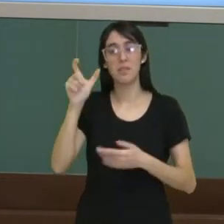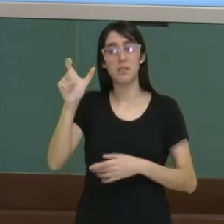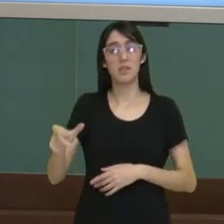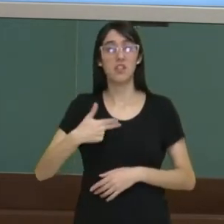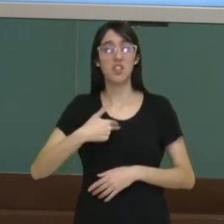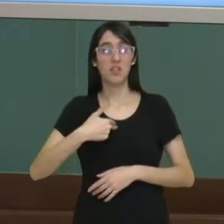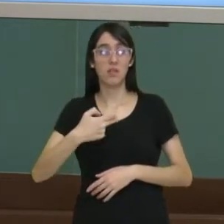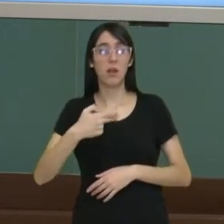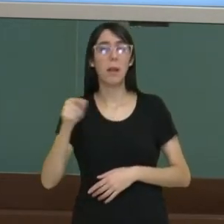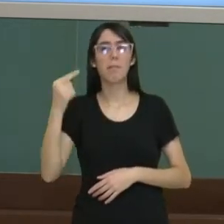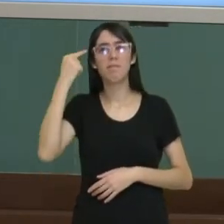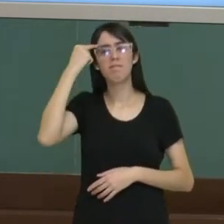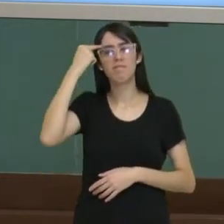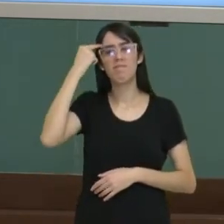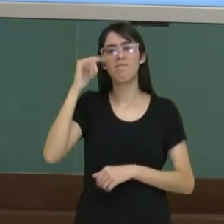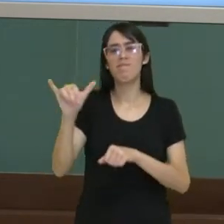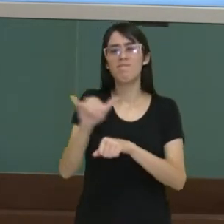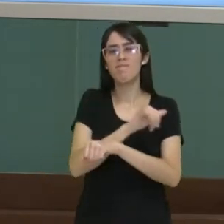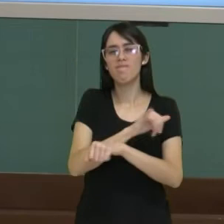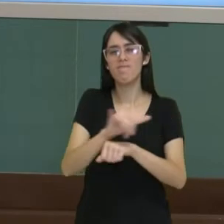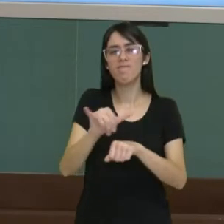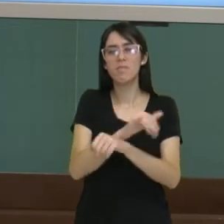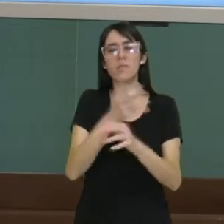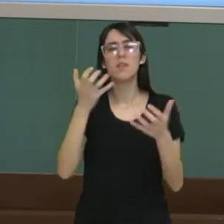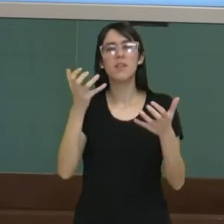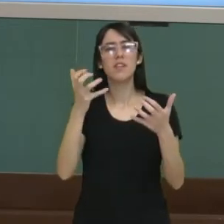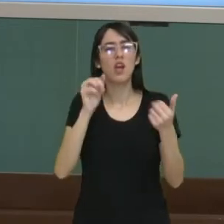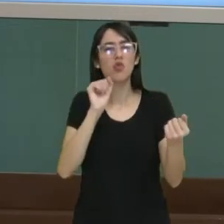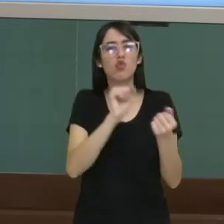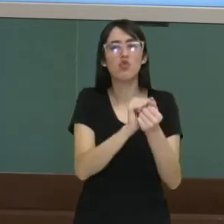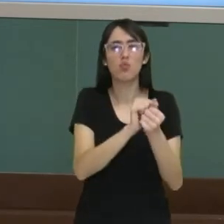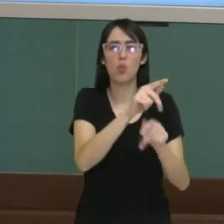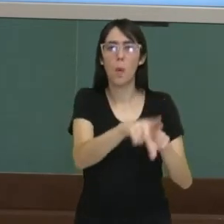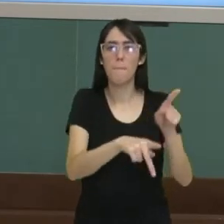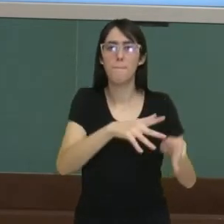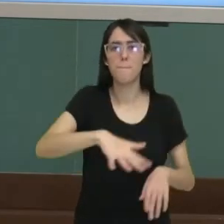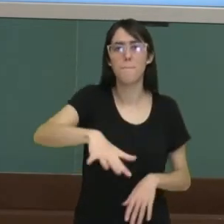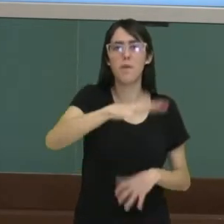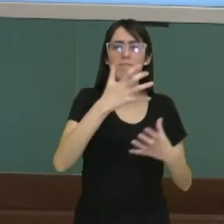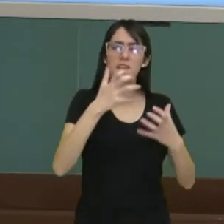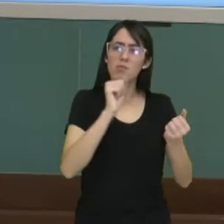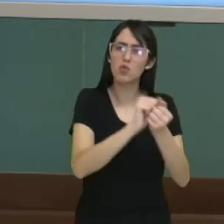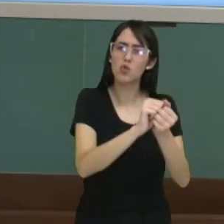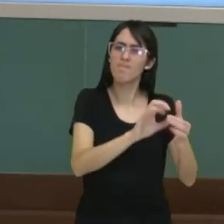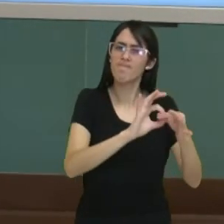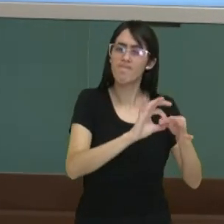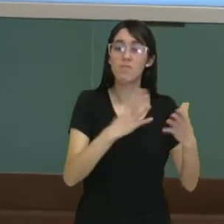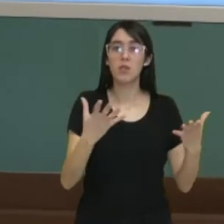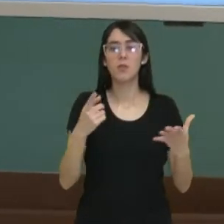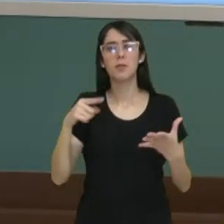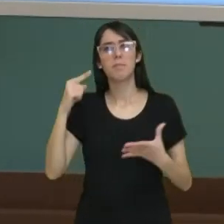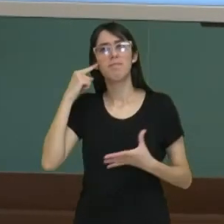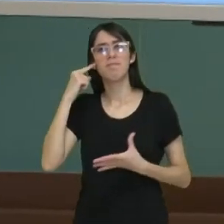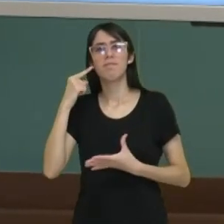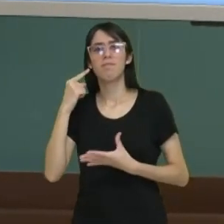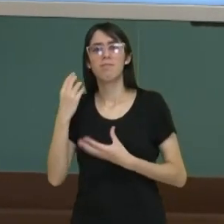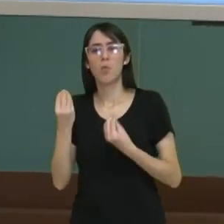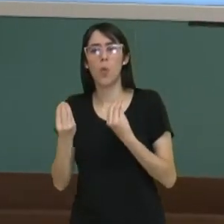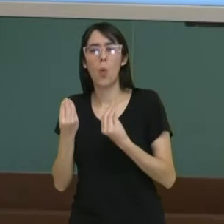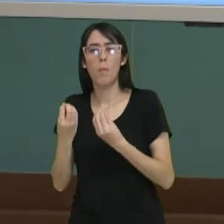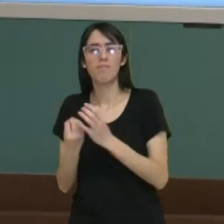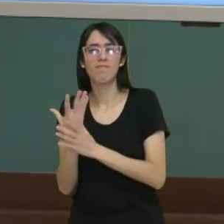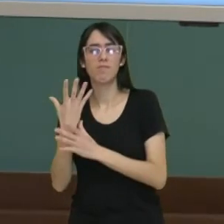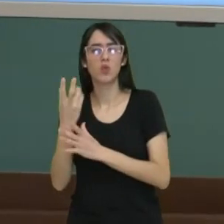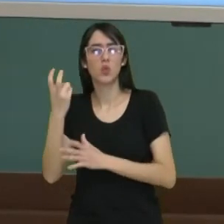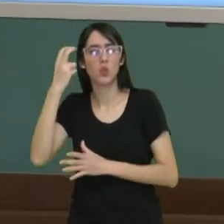vai usar da estratégia de se aproximar do povão, certo? Então ele vai usar da cultura, do que o povo gosta, de um sambinha,